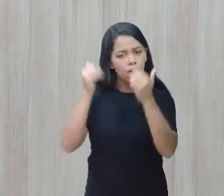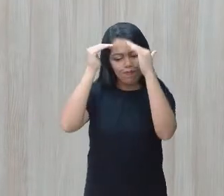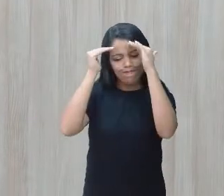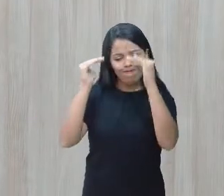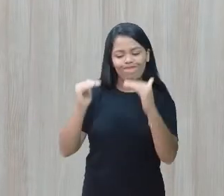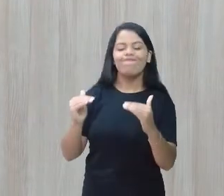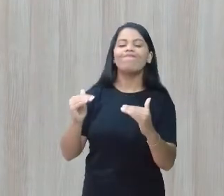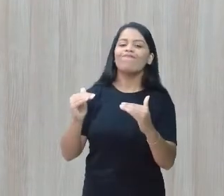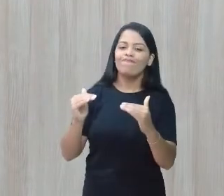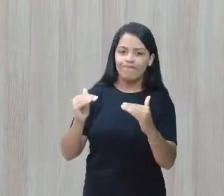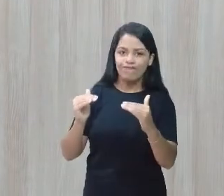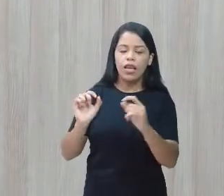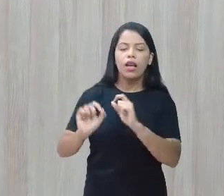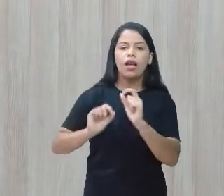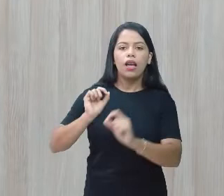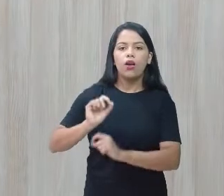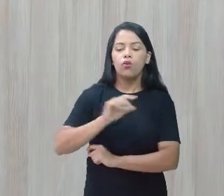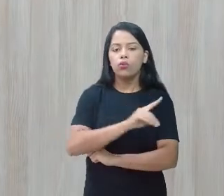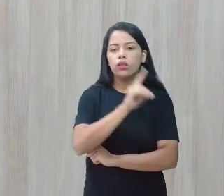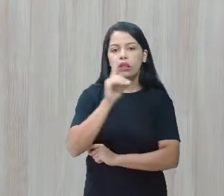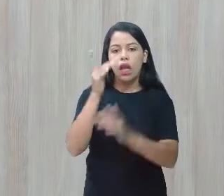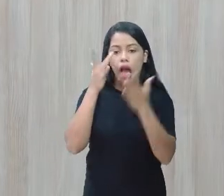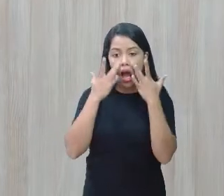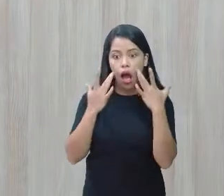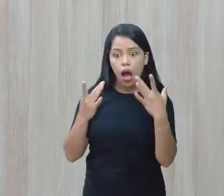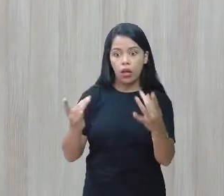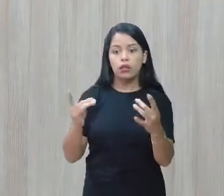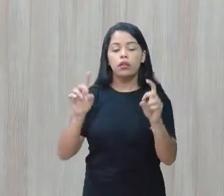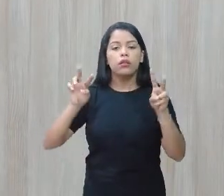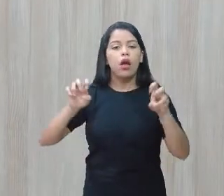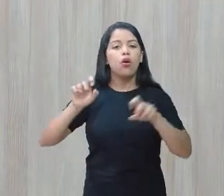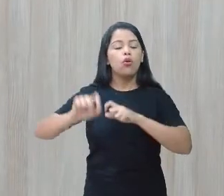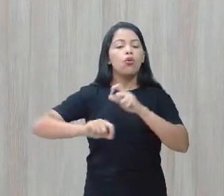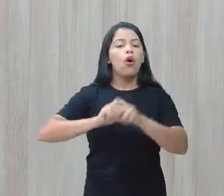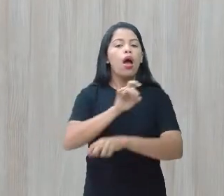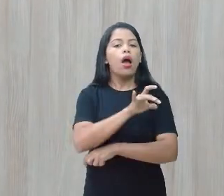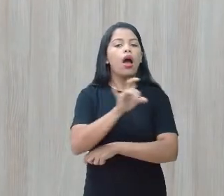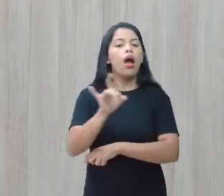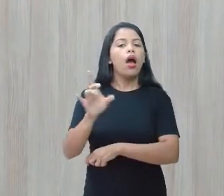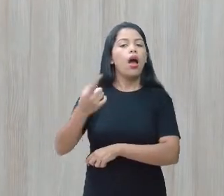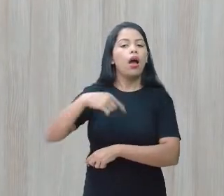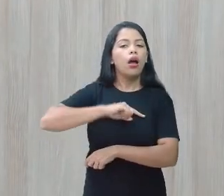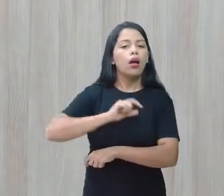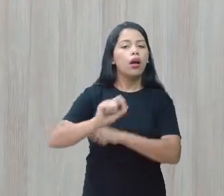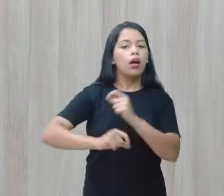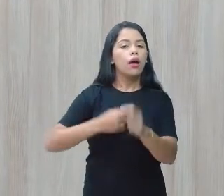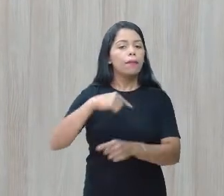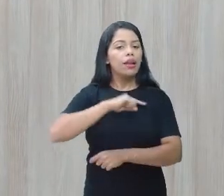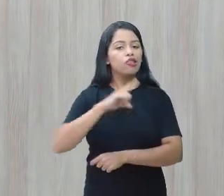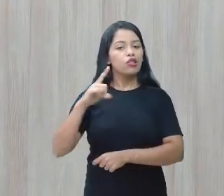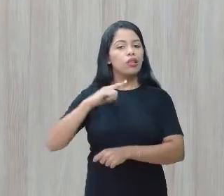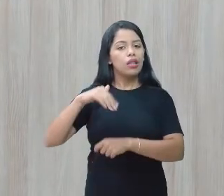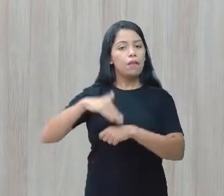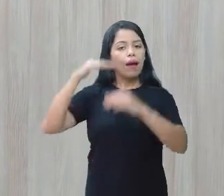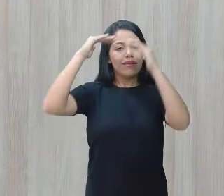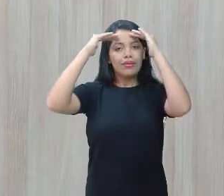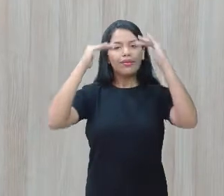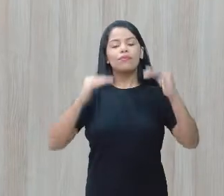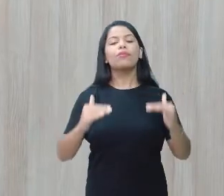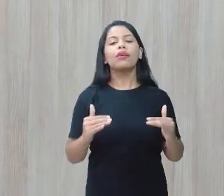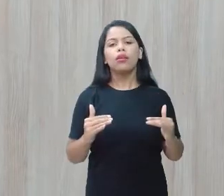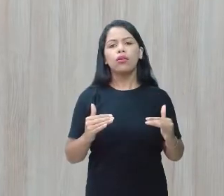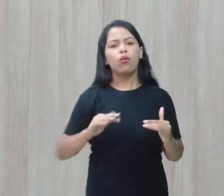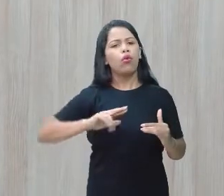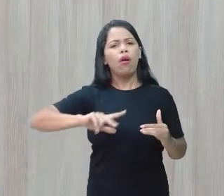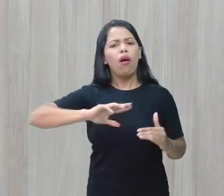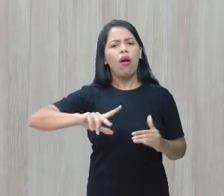respeitar. O que esse dia está chamando em relação a cada um de nós é para termos respeito. Então, não